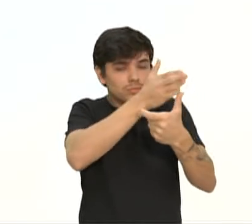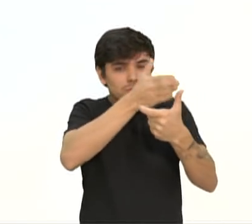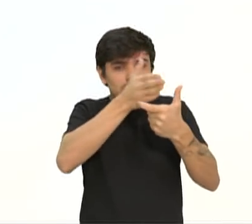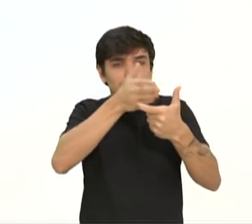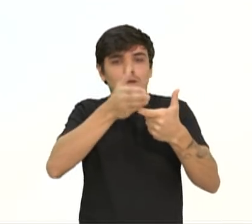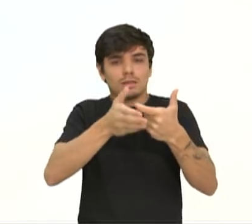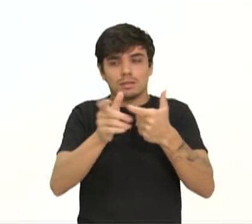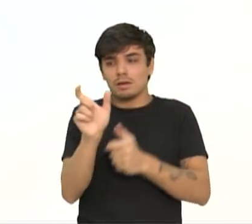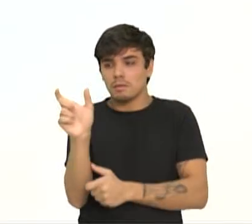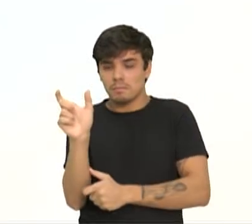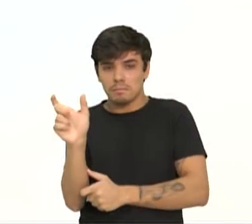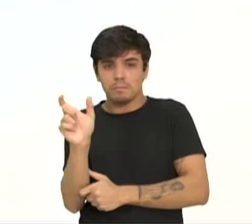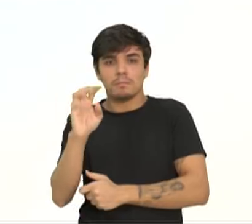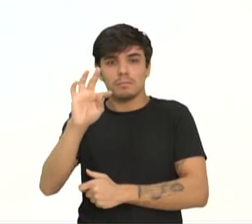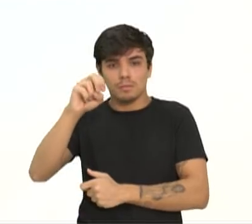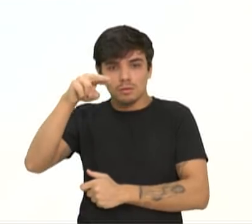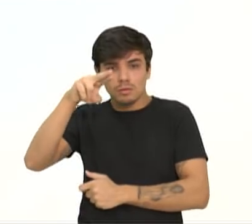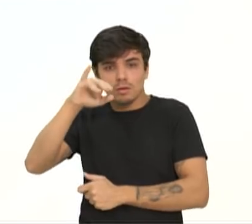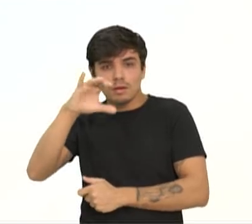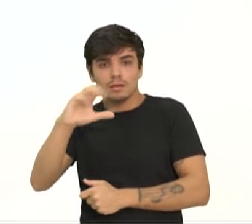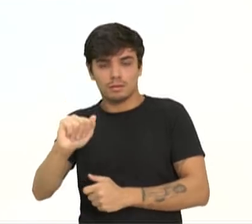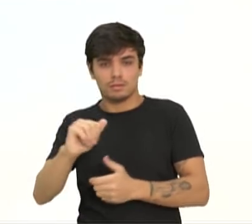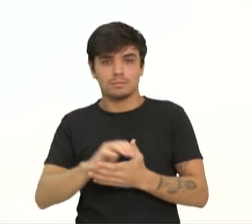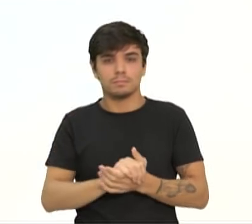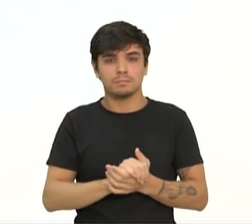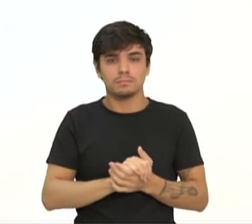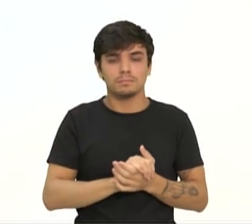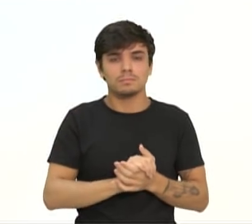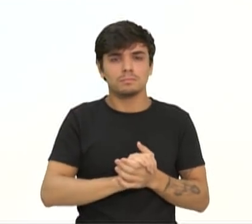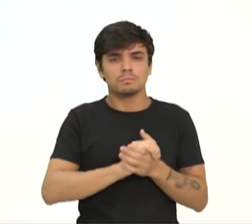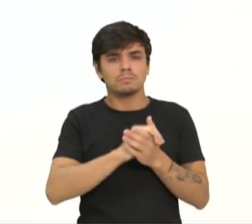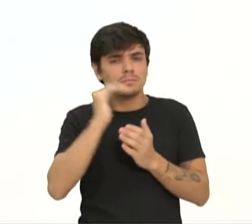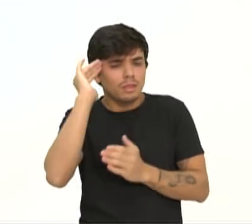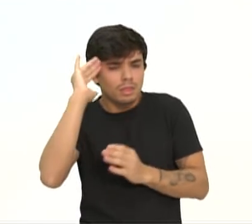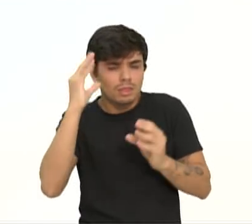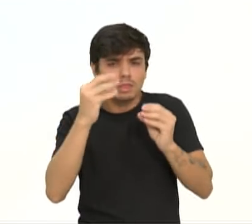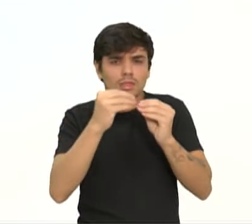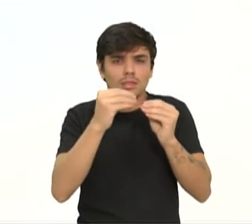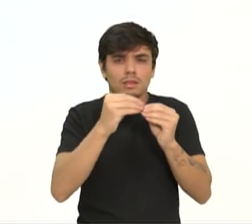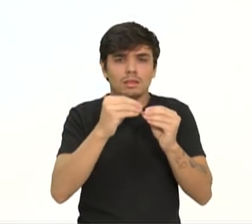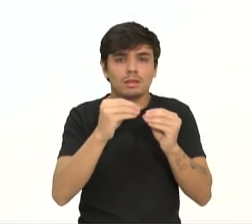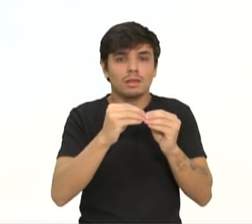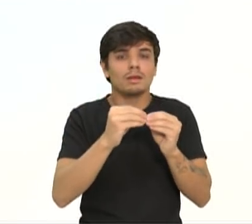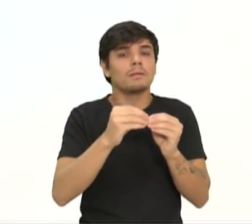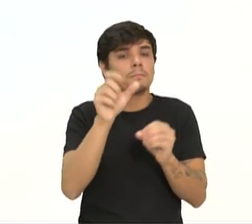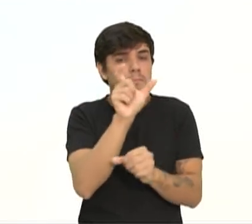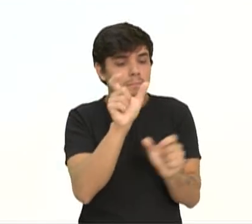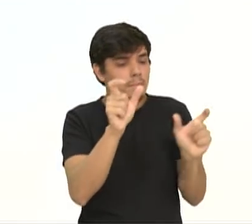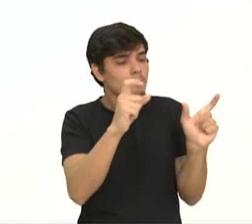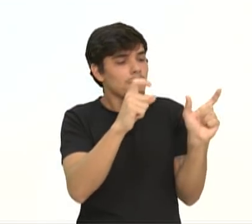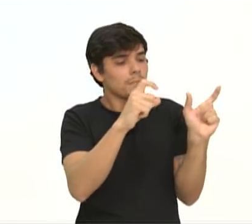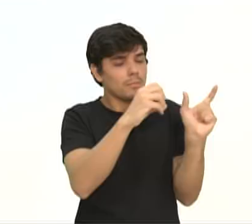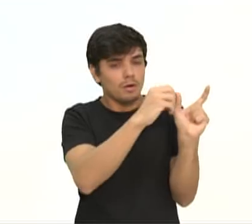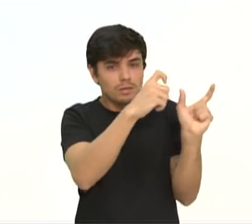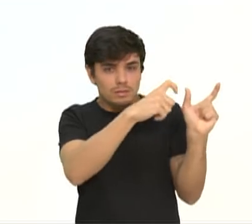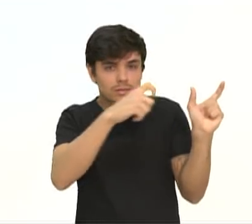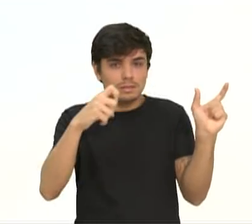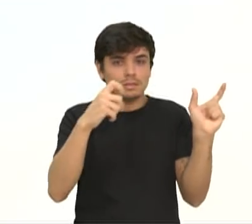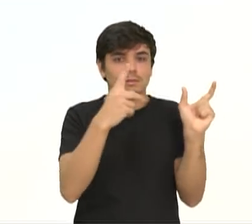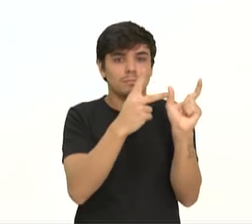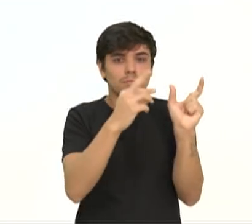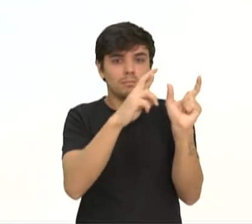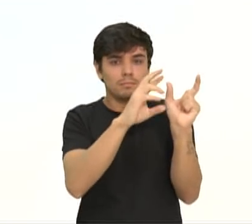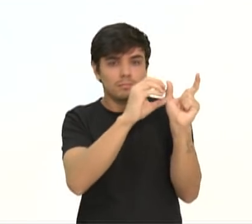palavras, reconhecer a classificação de palavras oxítonas, paroxítonas e